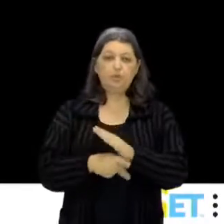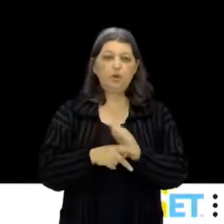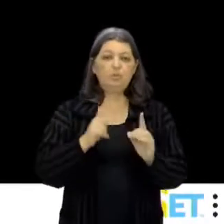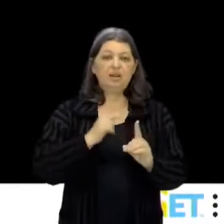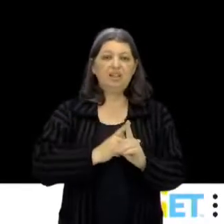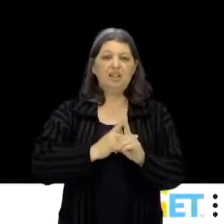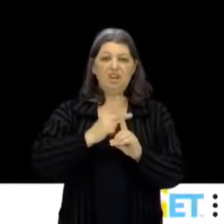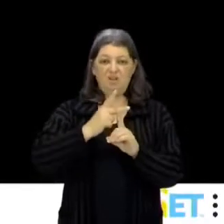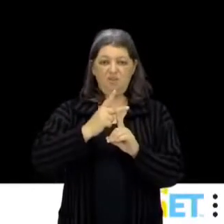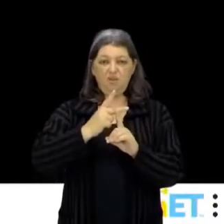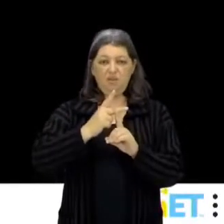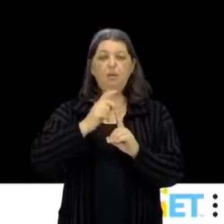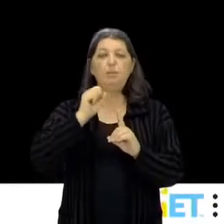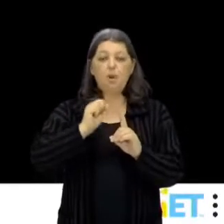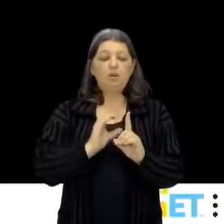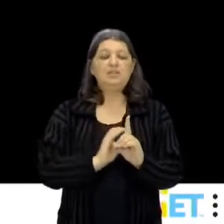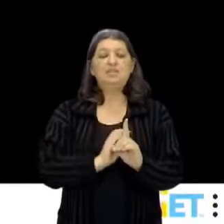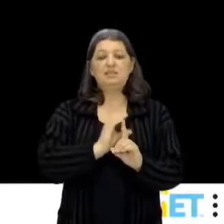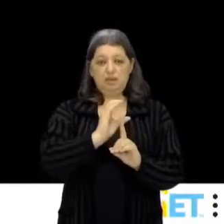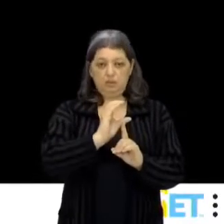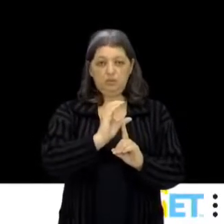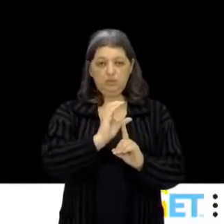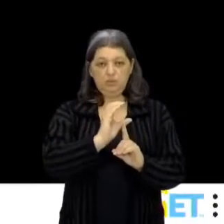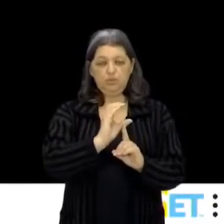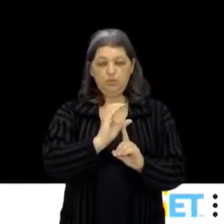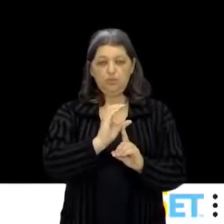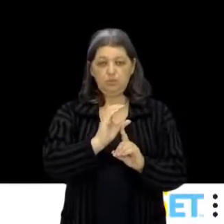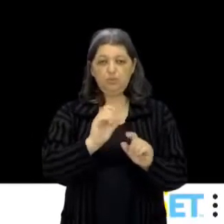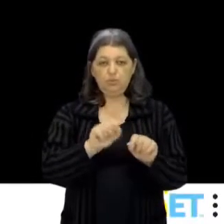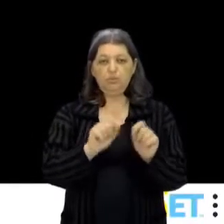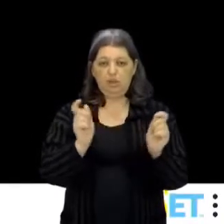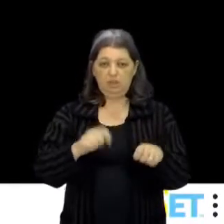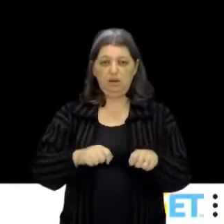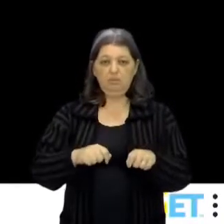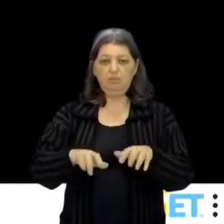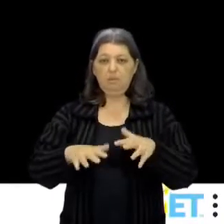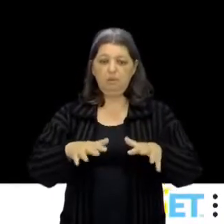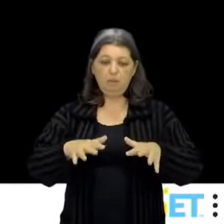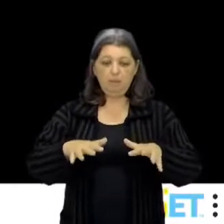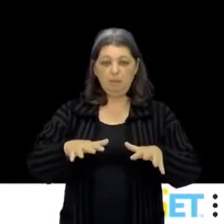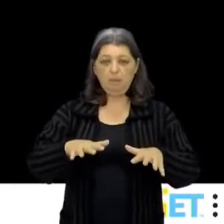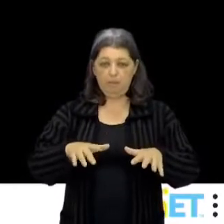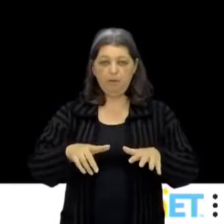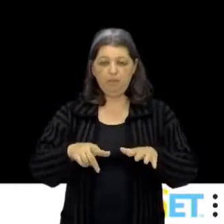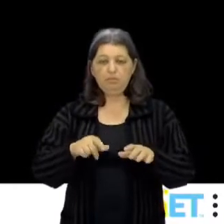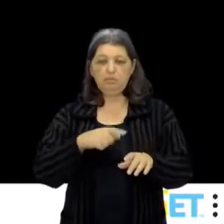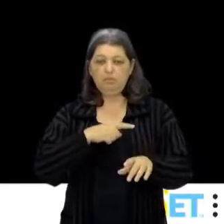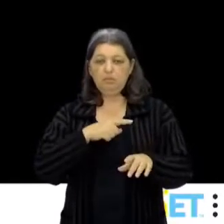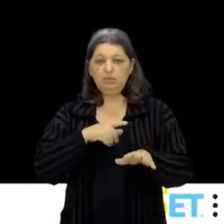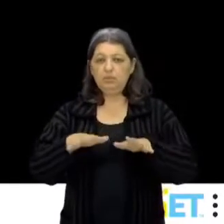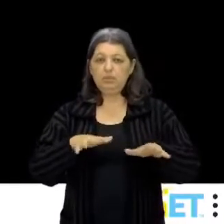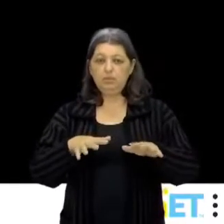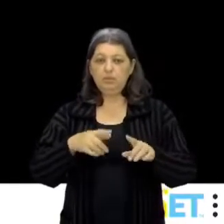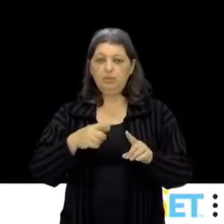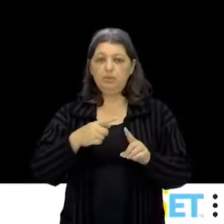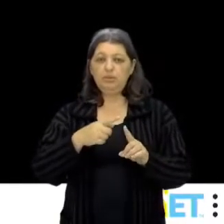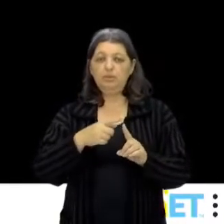Eu posso mudar para Celsius. Aí as moléculas aí nesse estado vibratório, nesse simulador, estão a